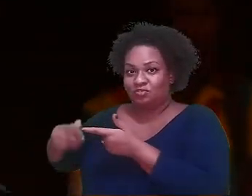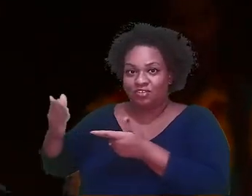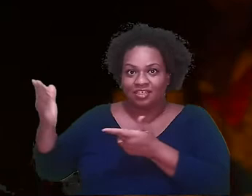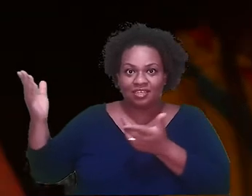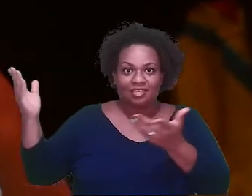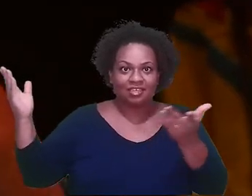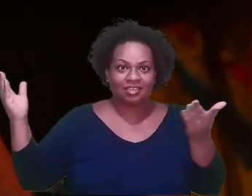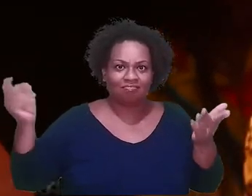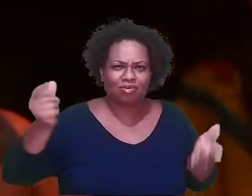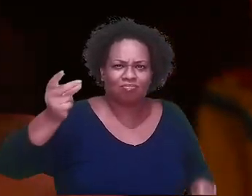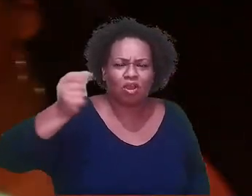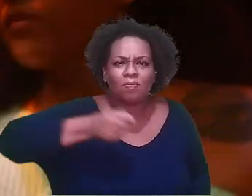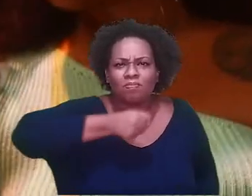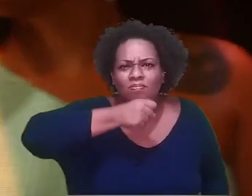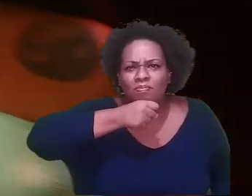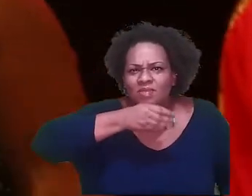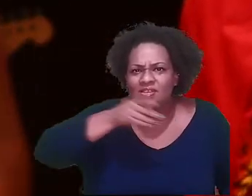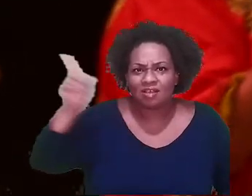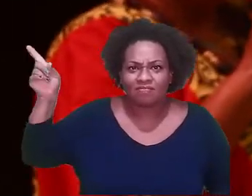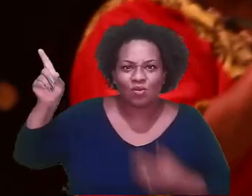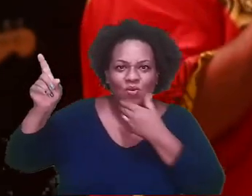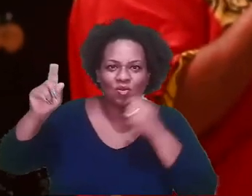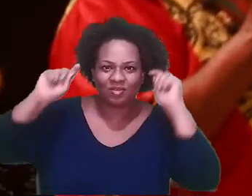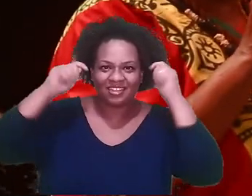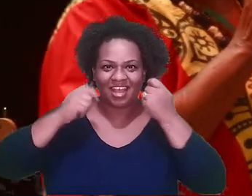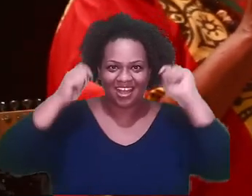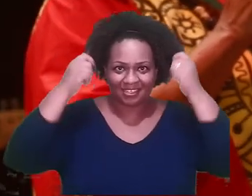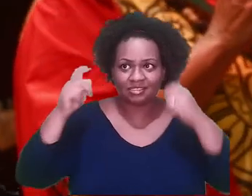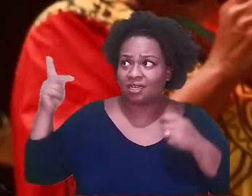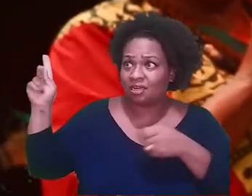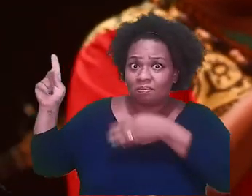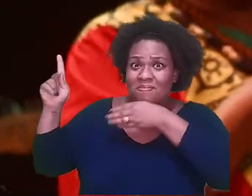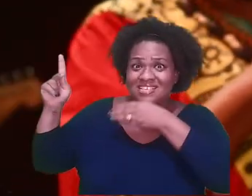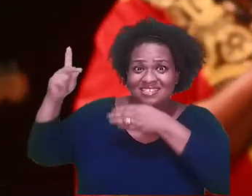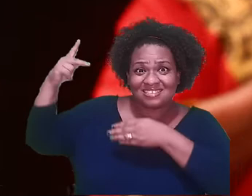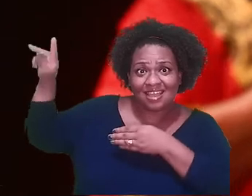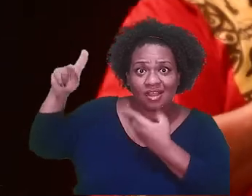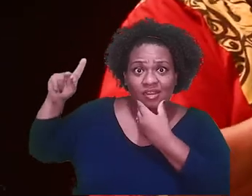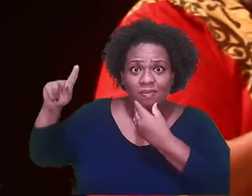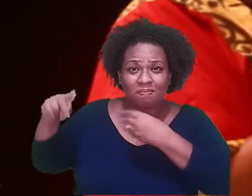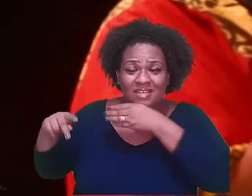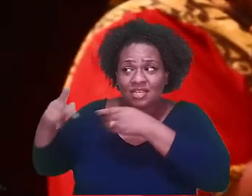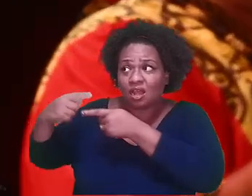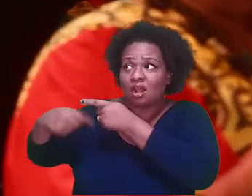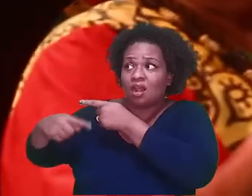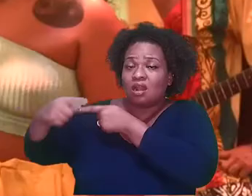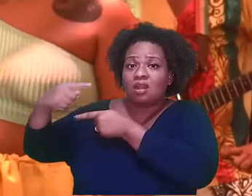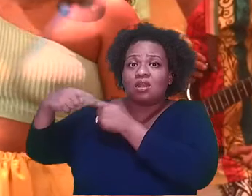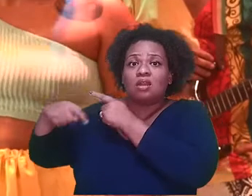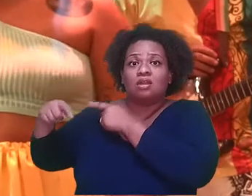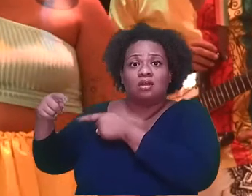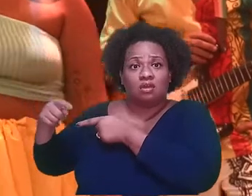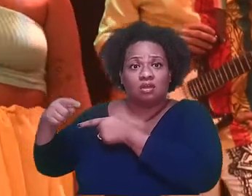Veio do bisavô do Rasta aqui, ó. Mestre Quinho Caetês. Mestre Quinho Caetês, ele é o mestre desse coco.